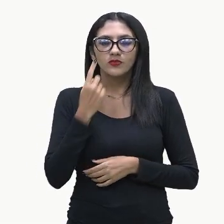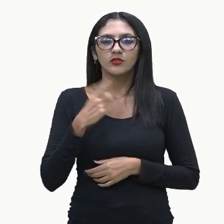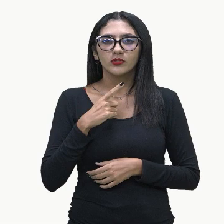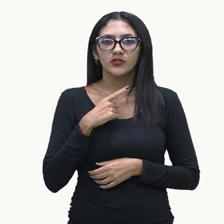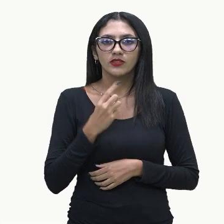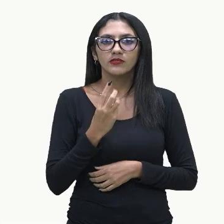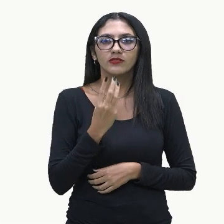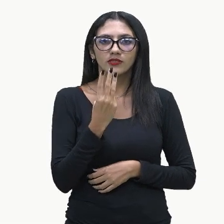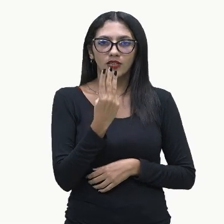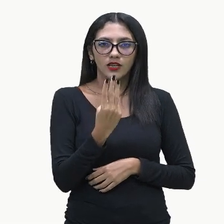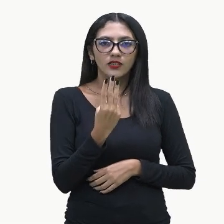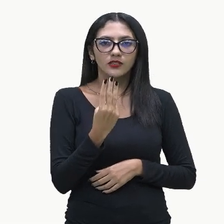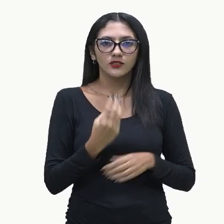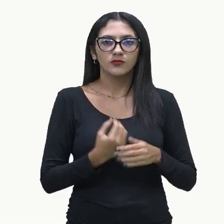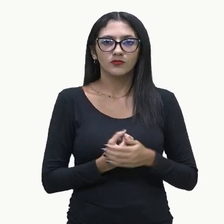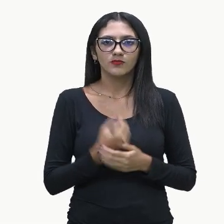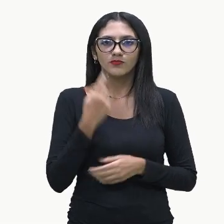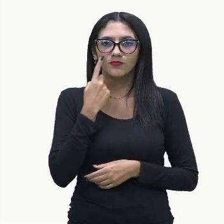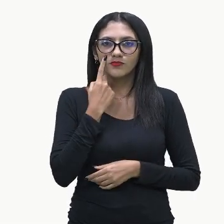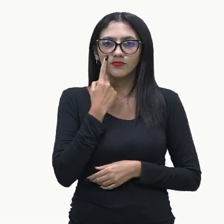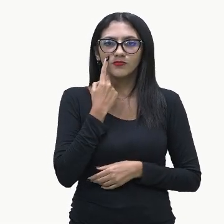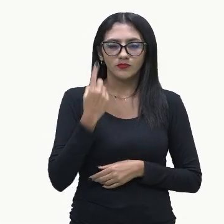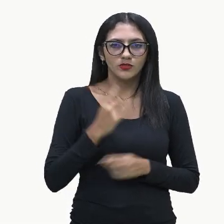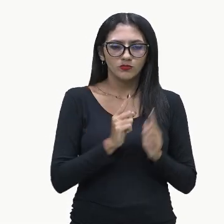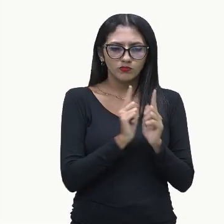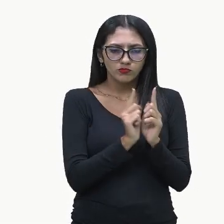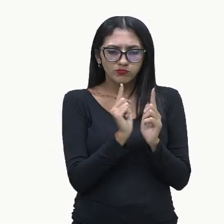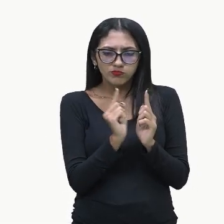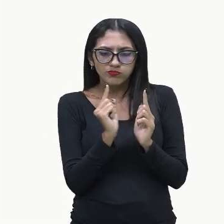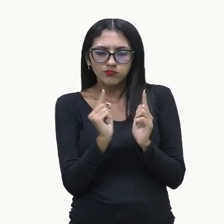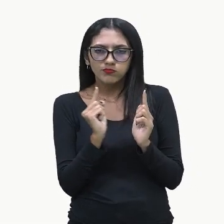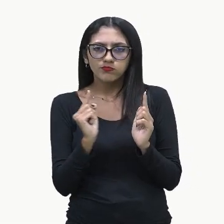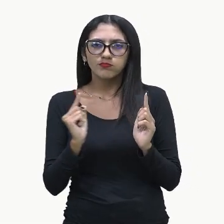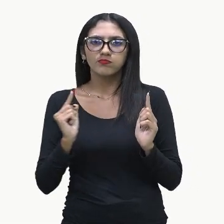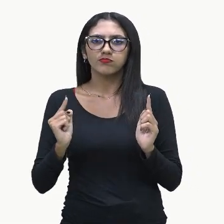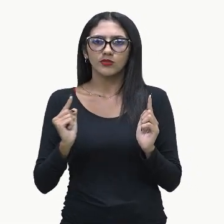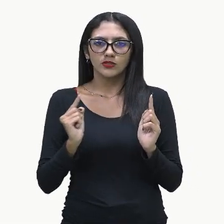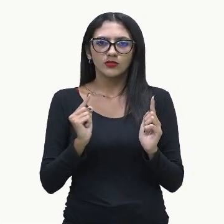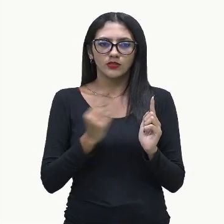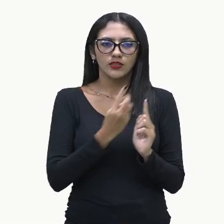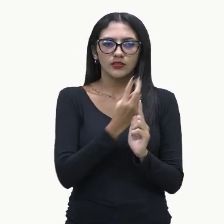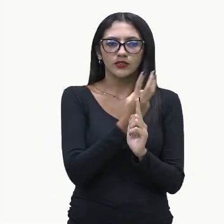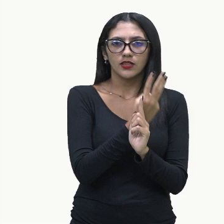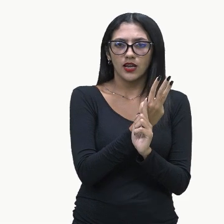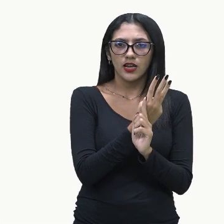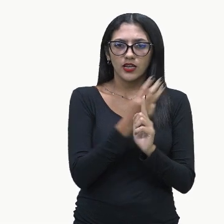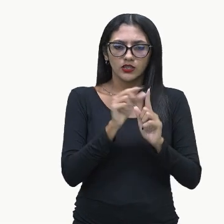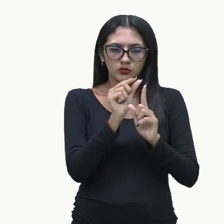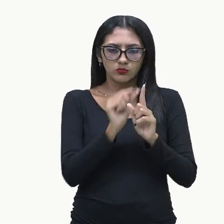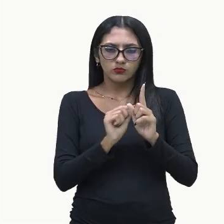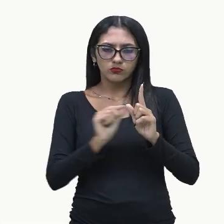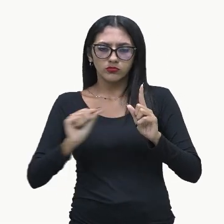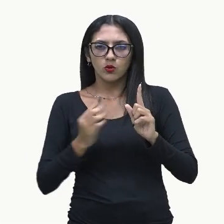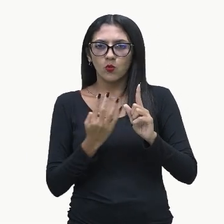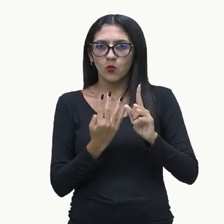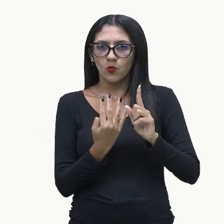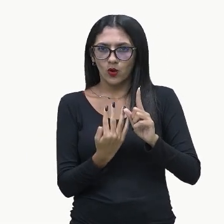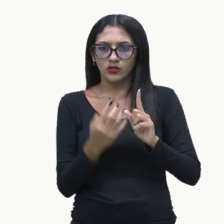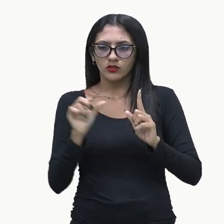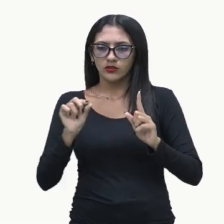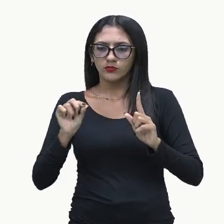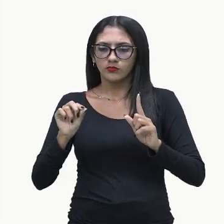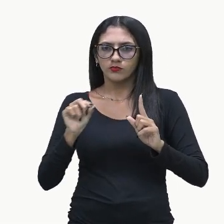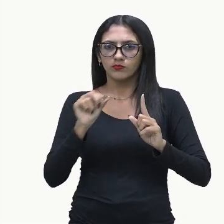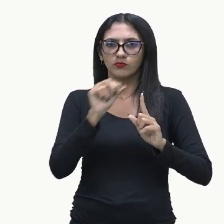partes. Aqui 1, 2, 3, 4 partes. E aqui 1, 2,